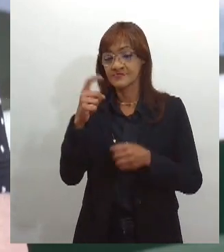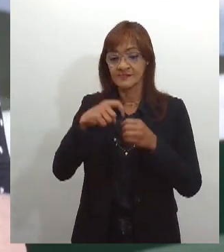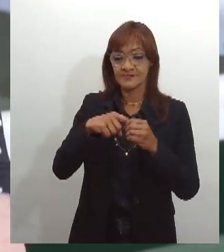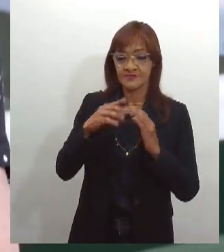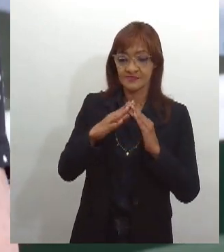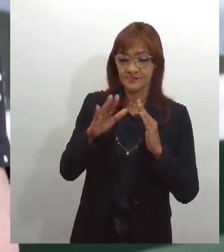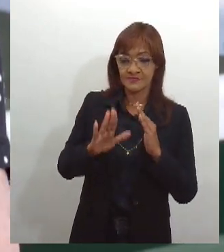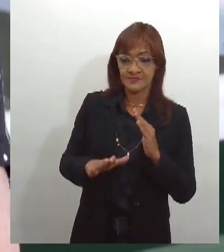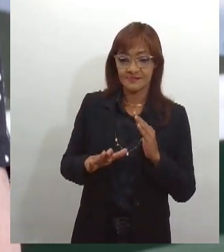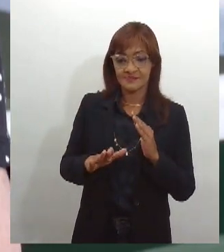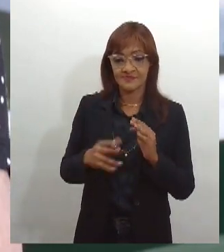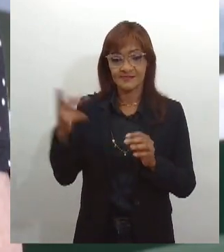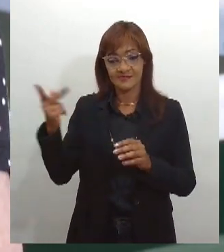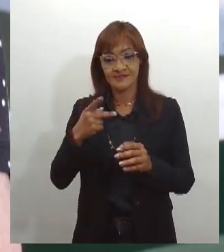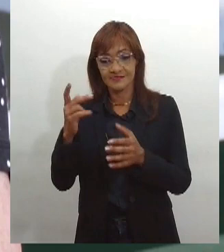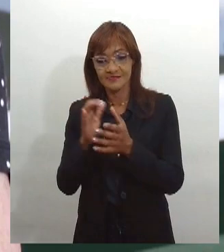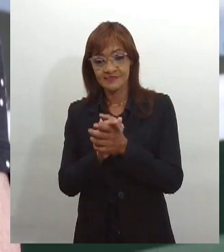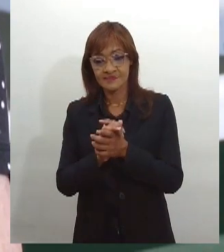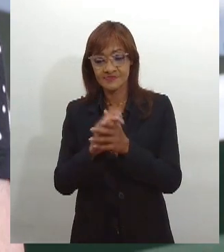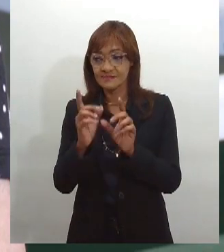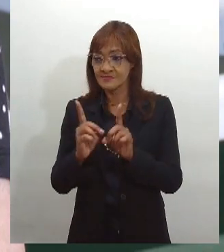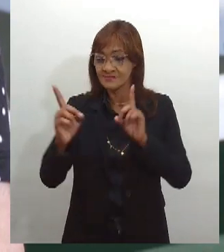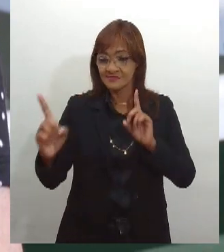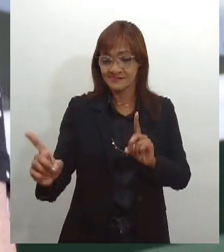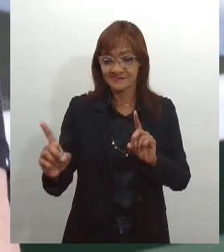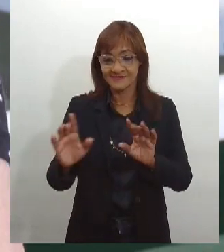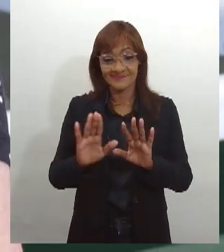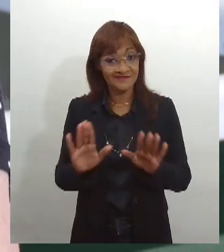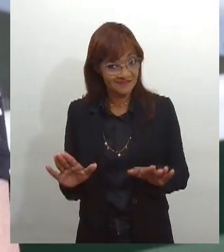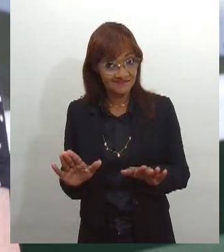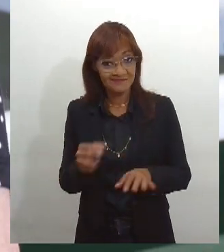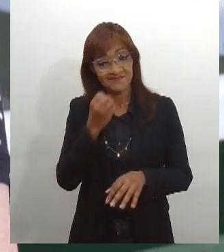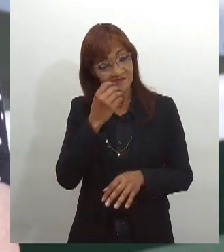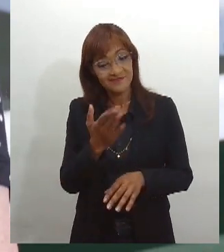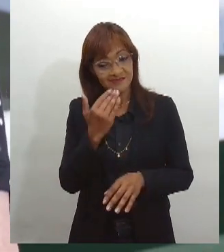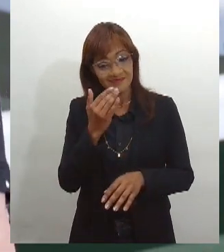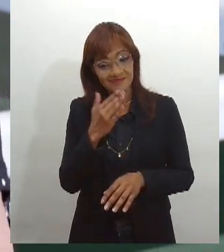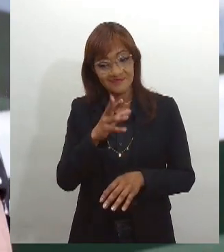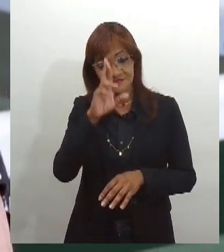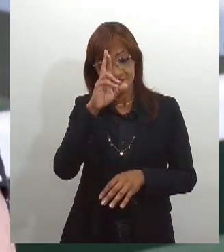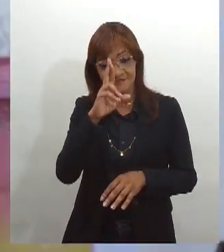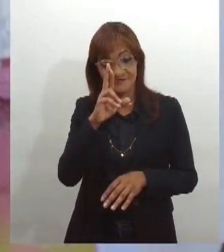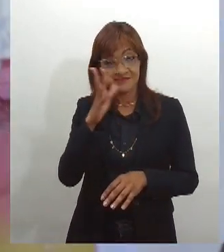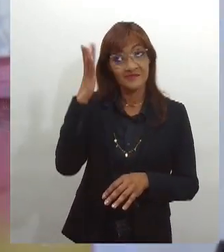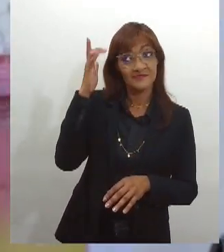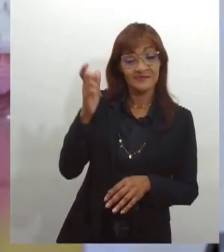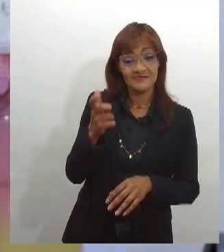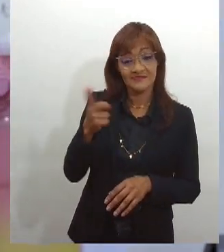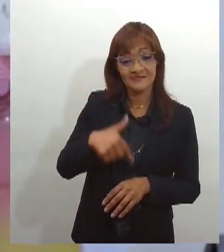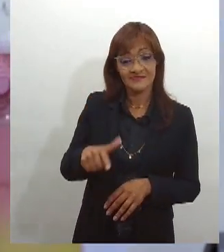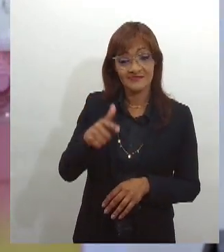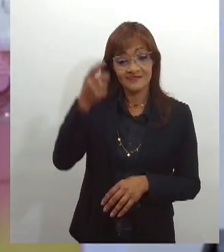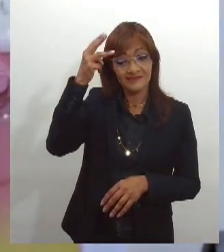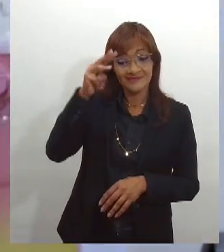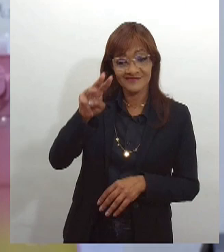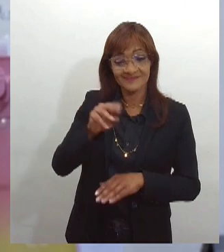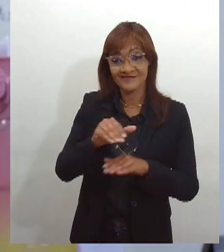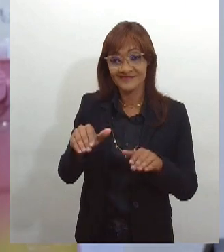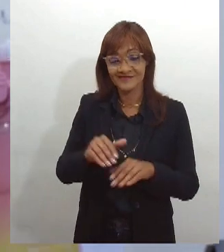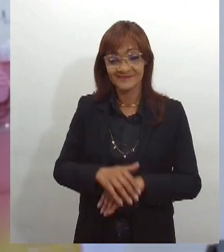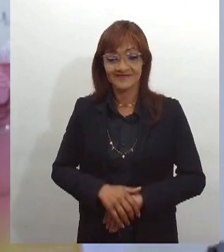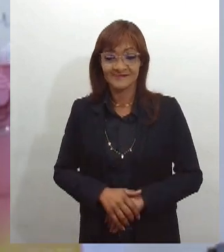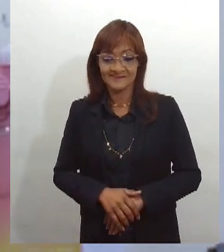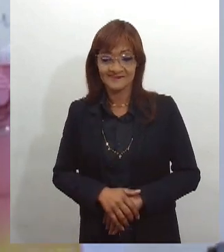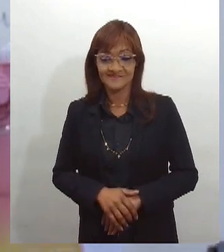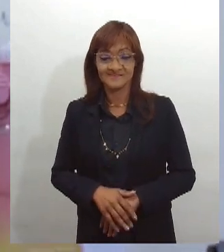cada um na sua casa. Aí eu cuido de minha comida, se estiver pronta do meio-dia, já fica para amanhã, que eu já faço tempo para 2, 3 dias. Esta geriatra ressaltou a